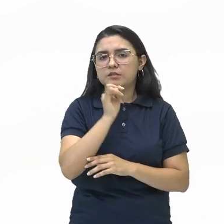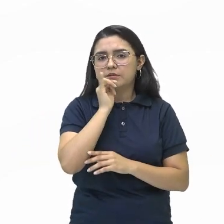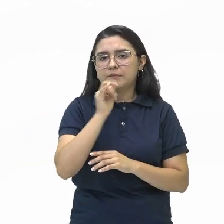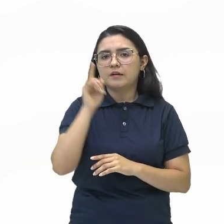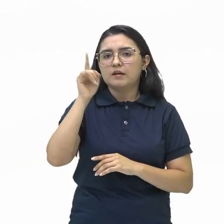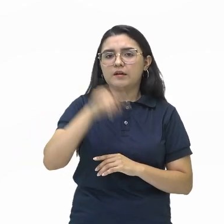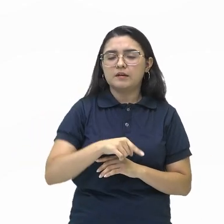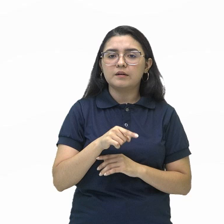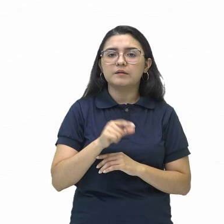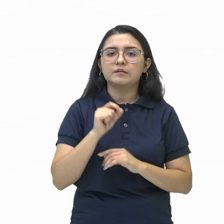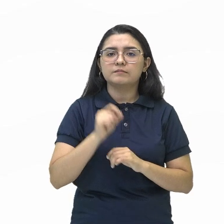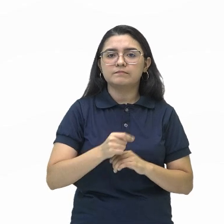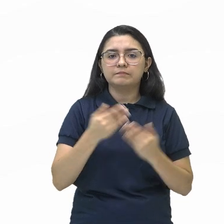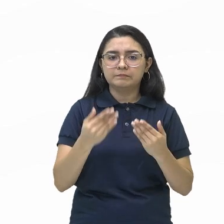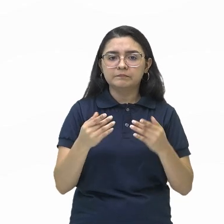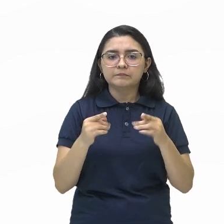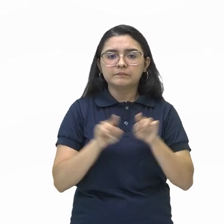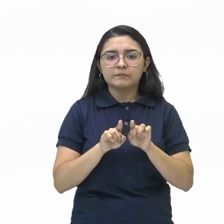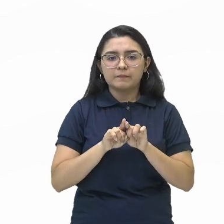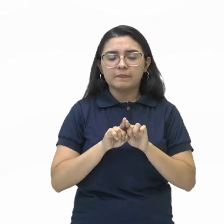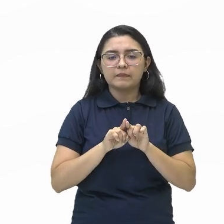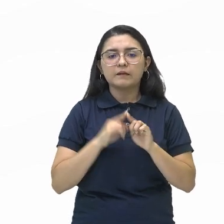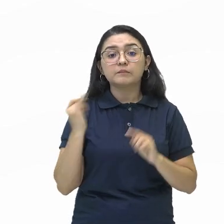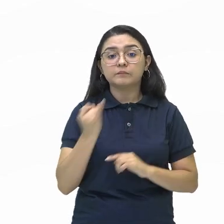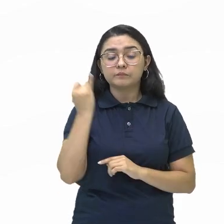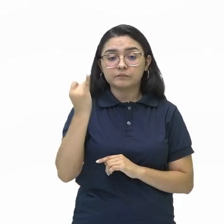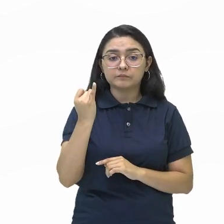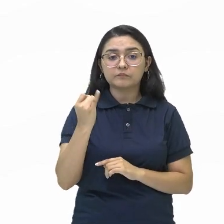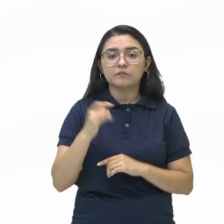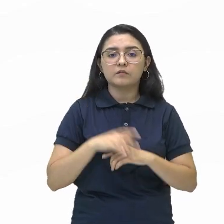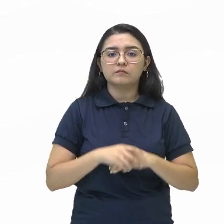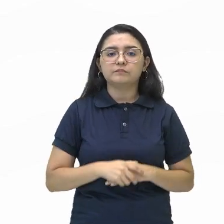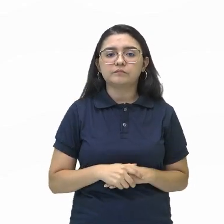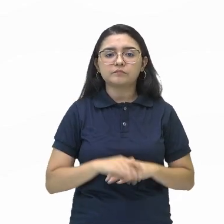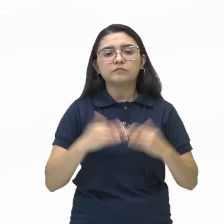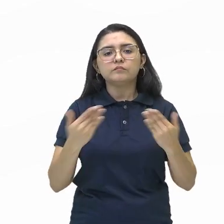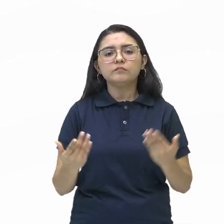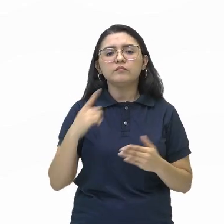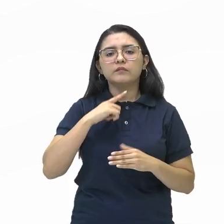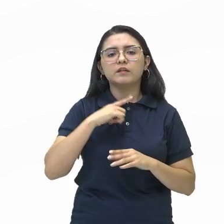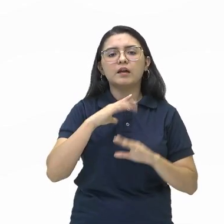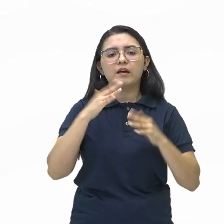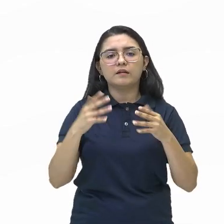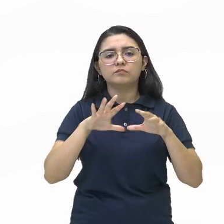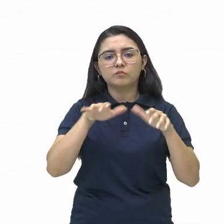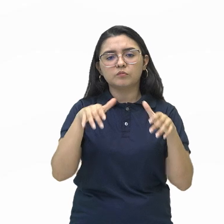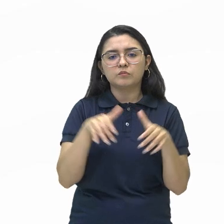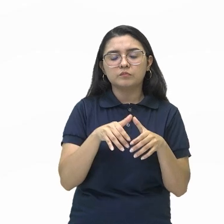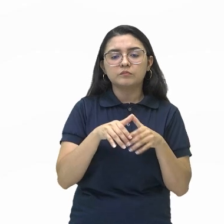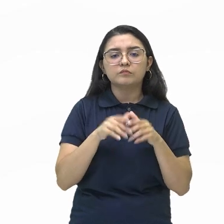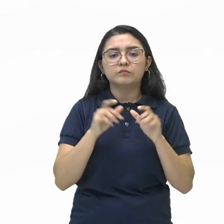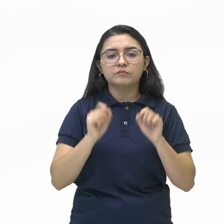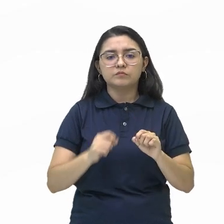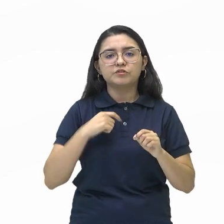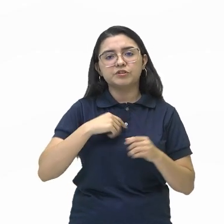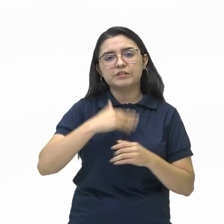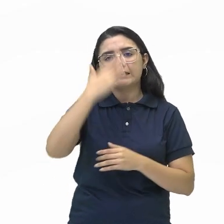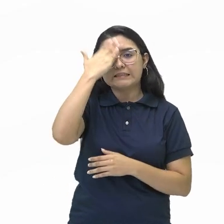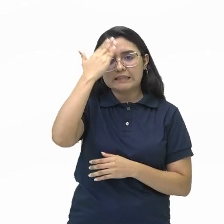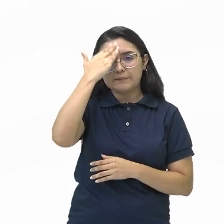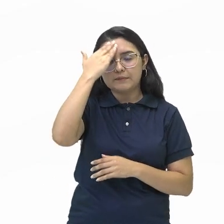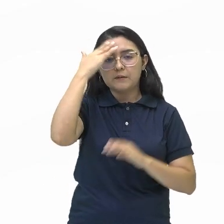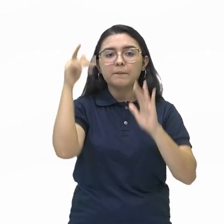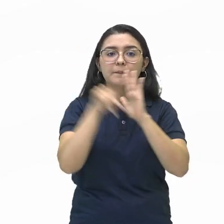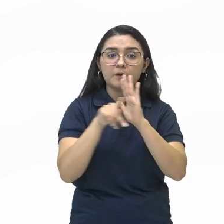uma consideração preliminar, né, que se define por um conjunto menor de saberes